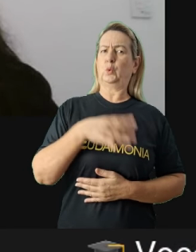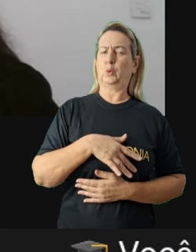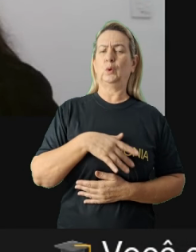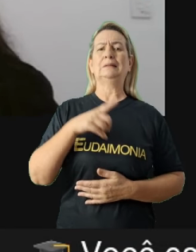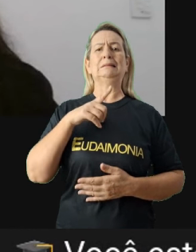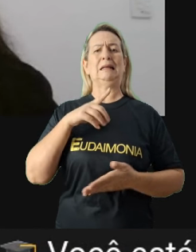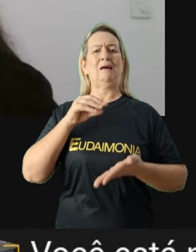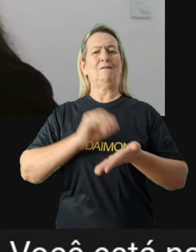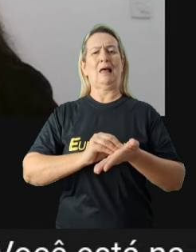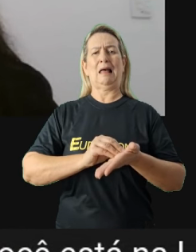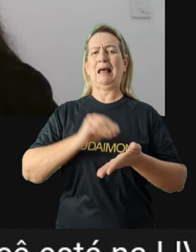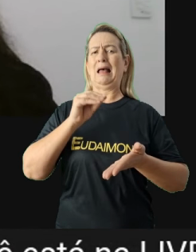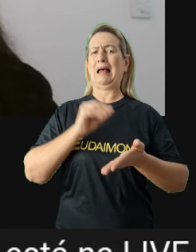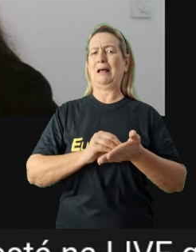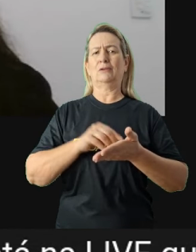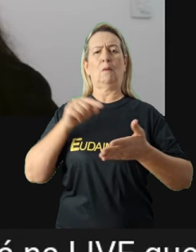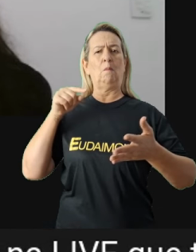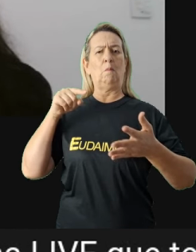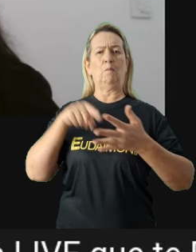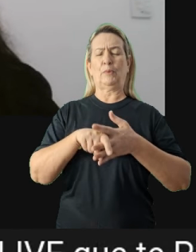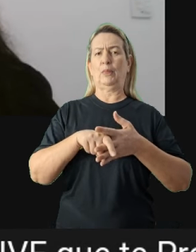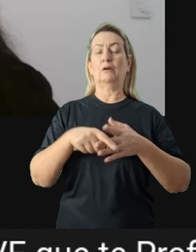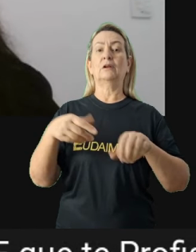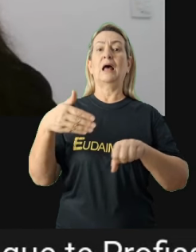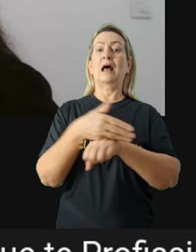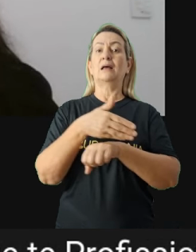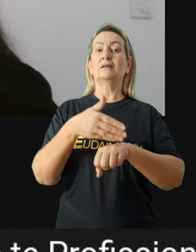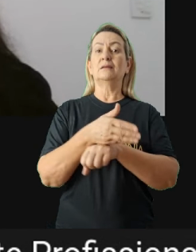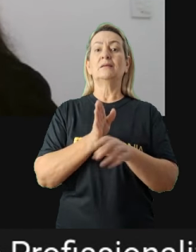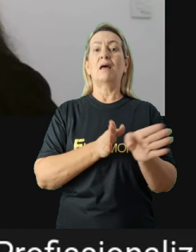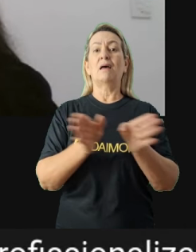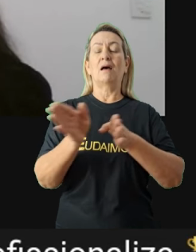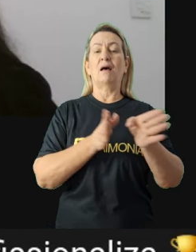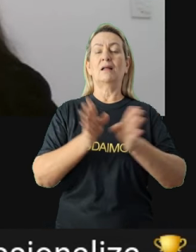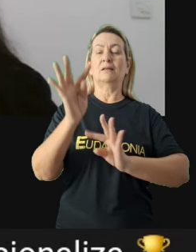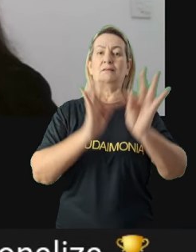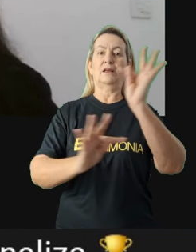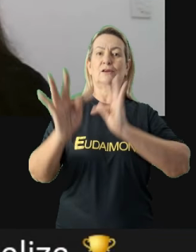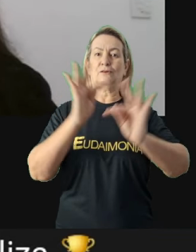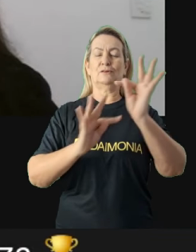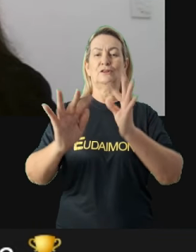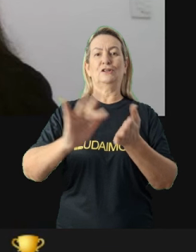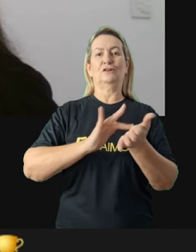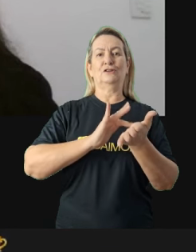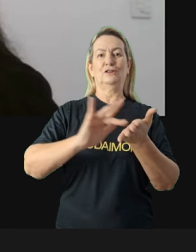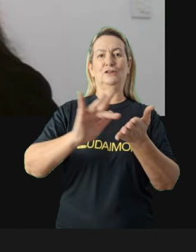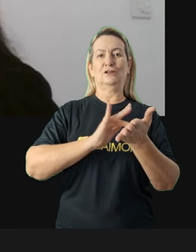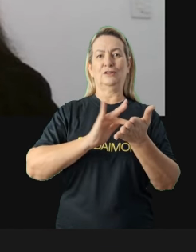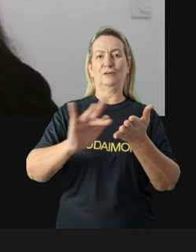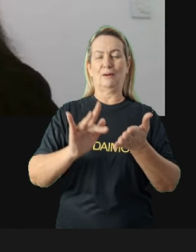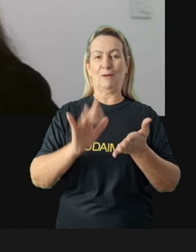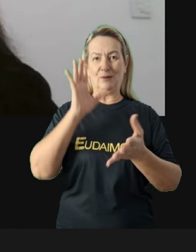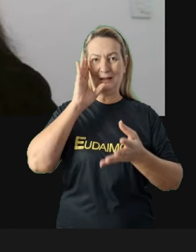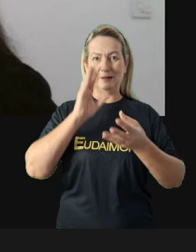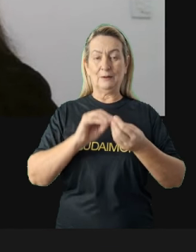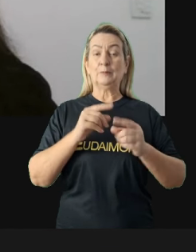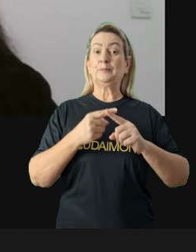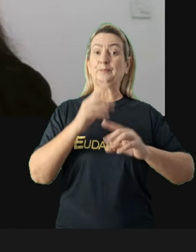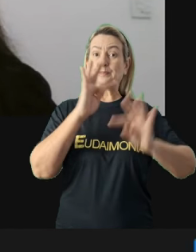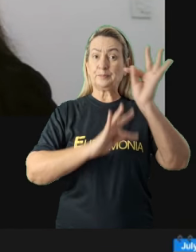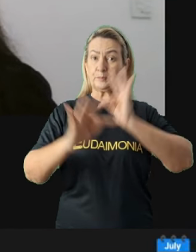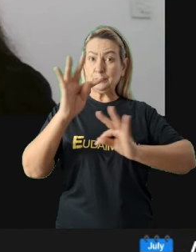isso, né? Que existe um grande abismo quando a gente fala do acesso às tecnologias digitais e virtuais,